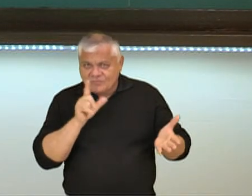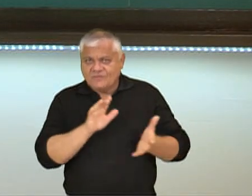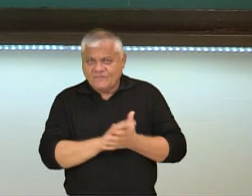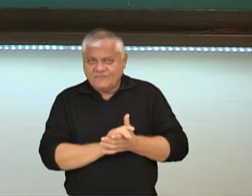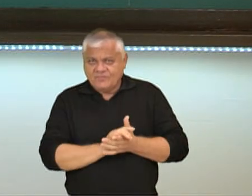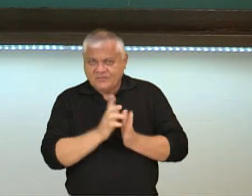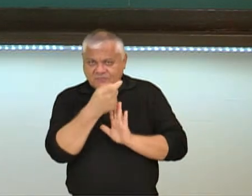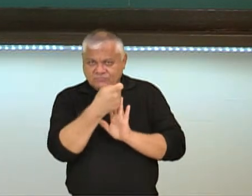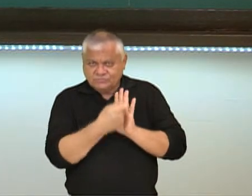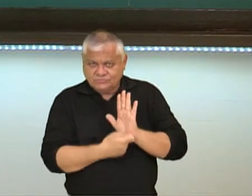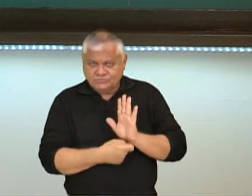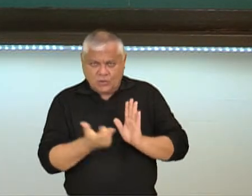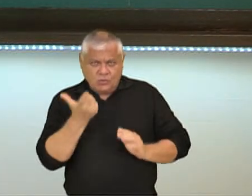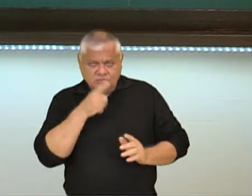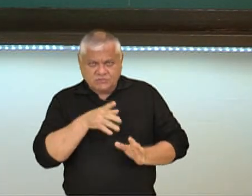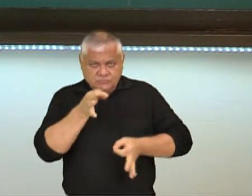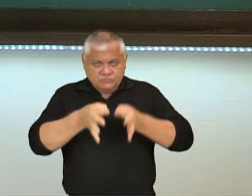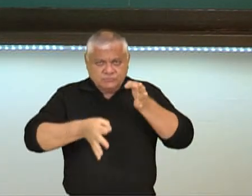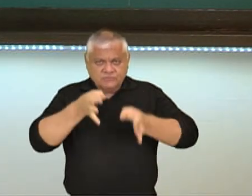Finalizaram?